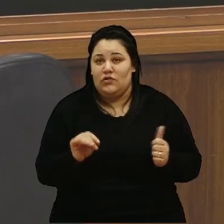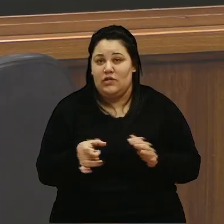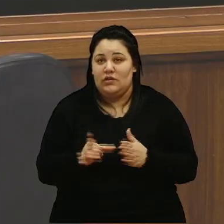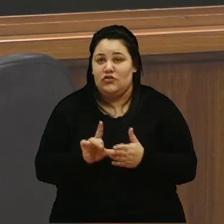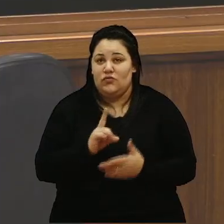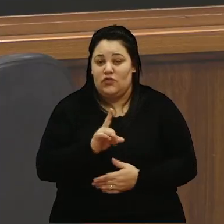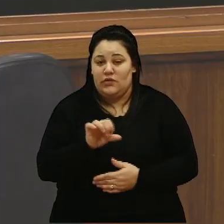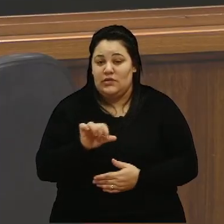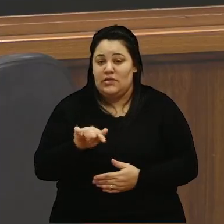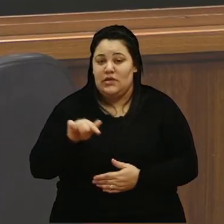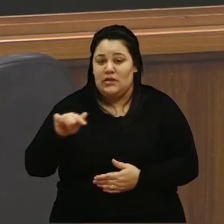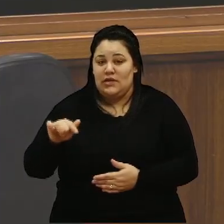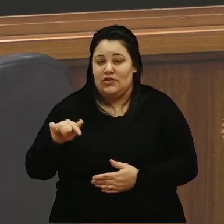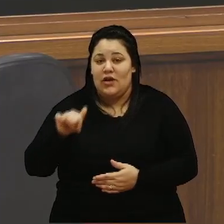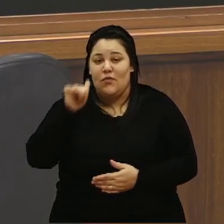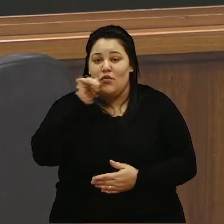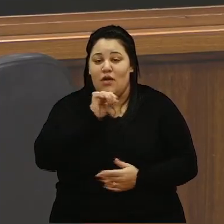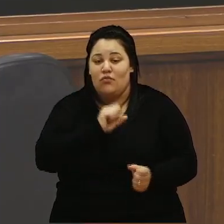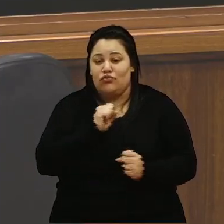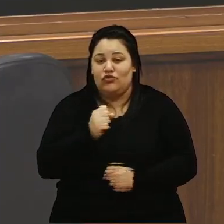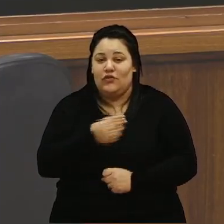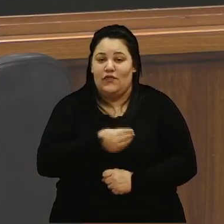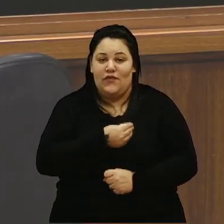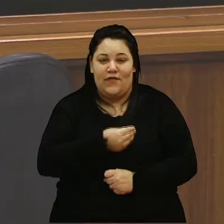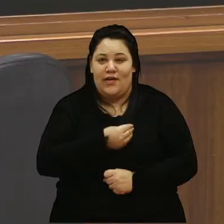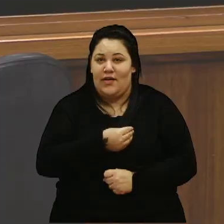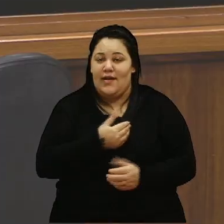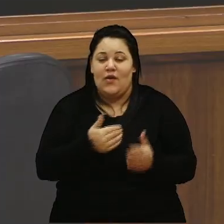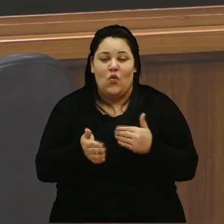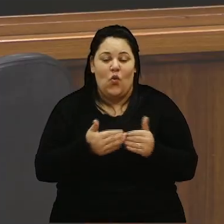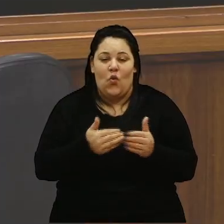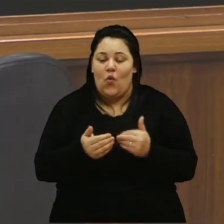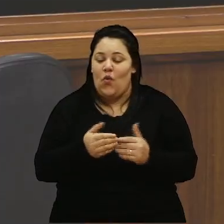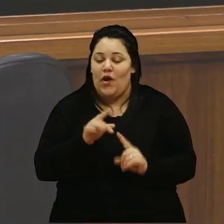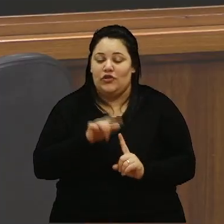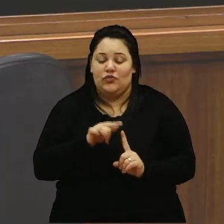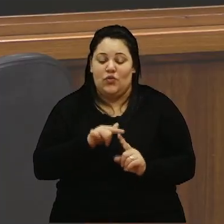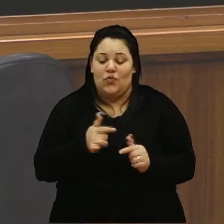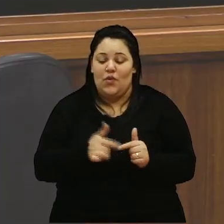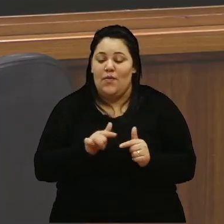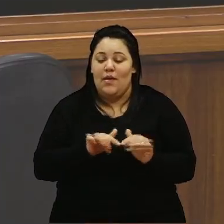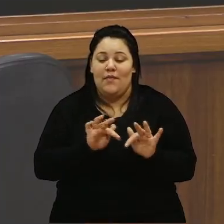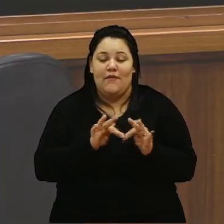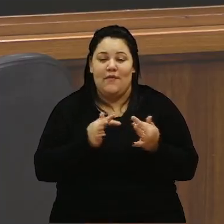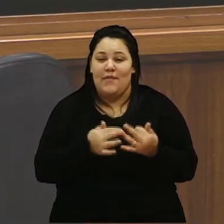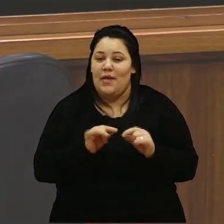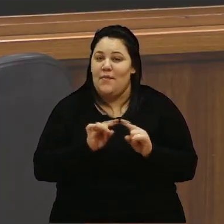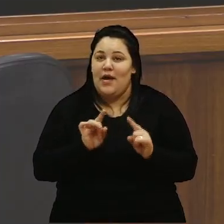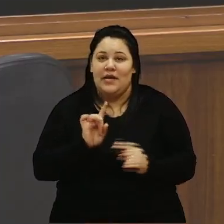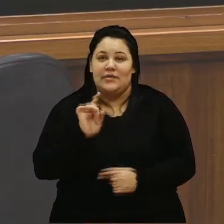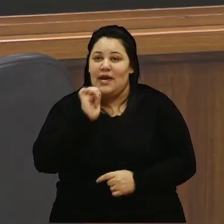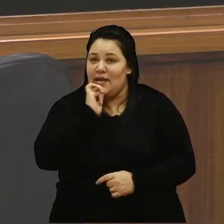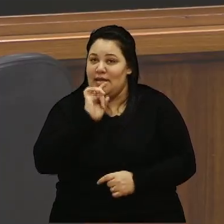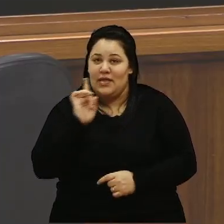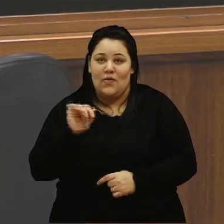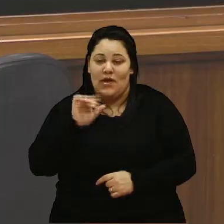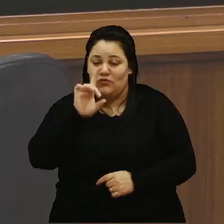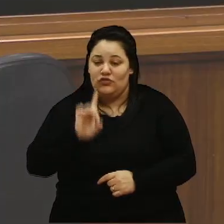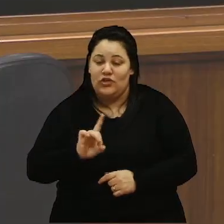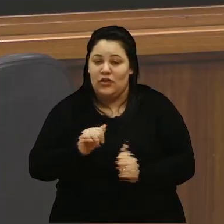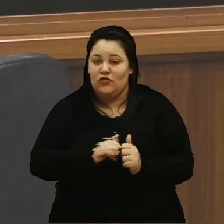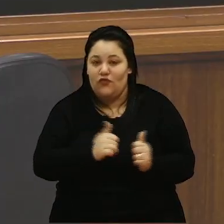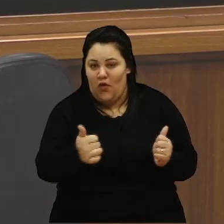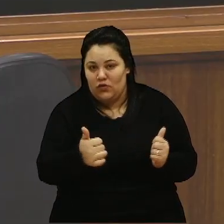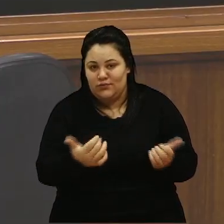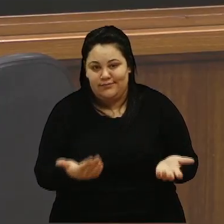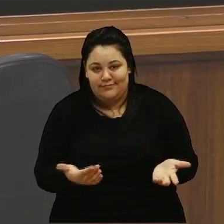1977, a mulher poderia viver em qualquer situação familiar, mas não era um direito dessa mulher o divórcio. A gente